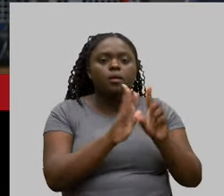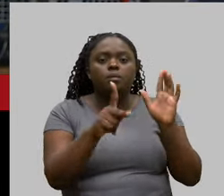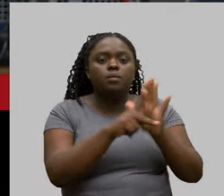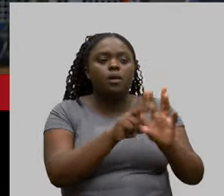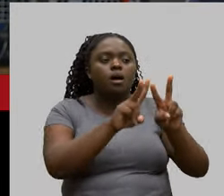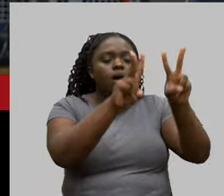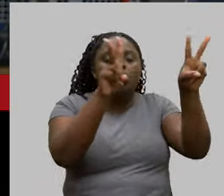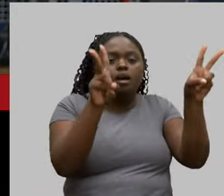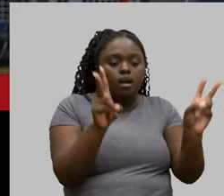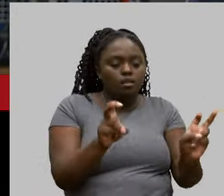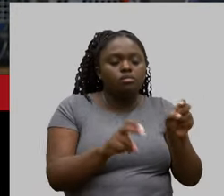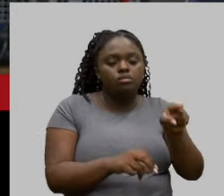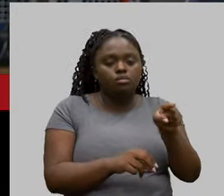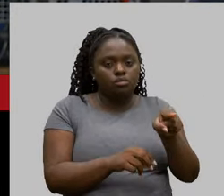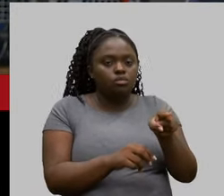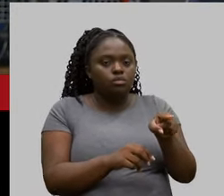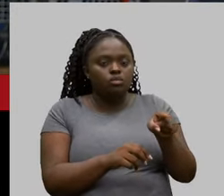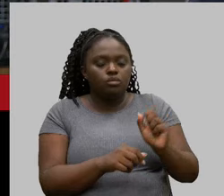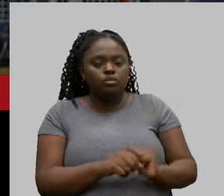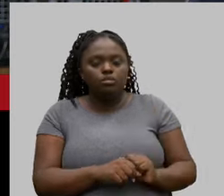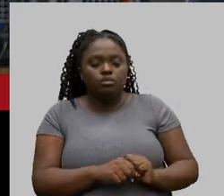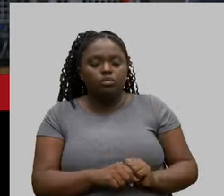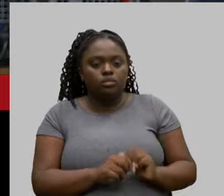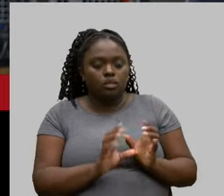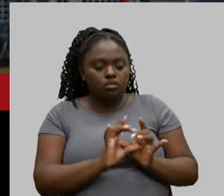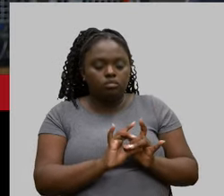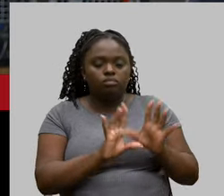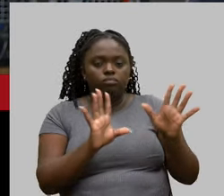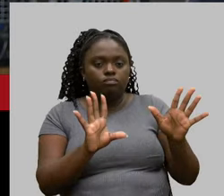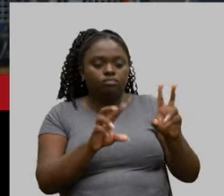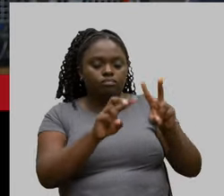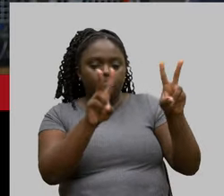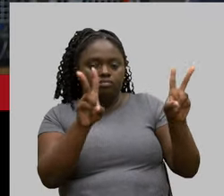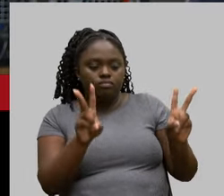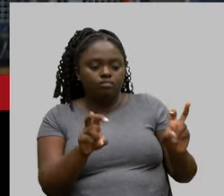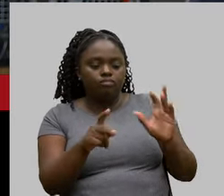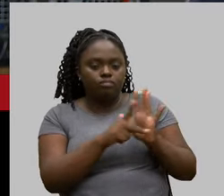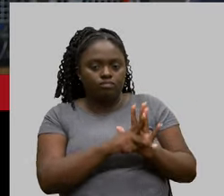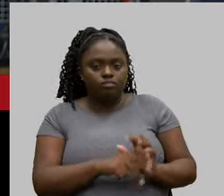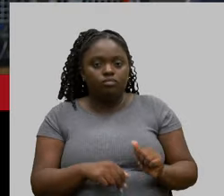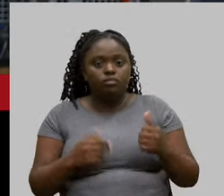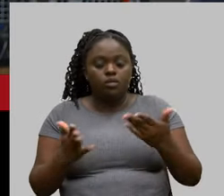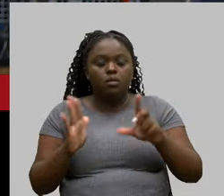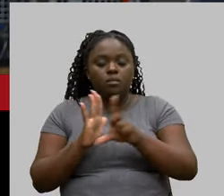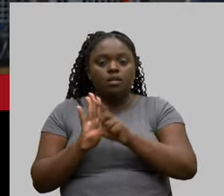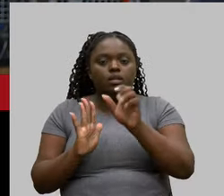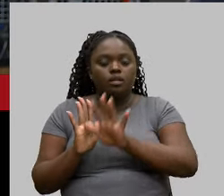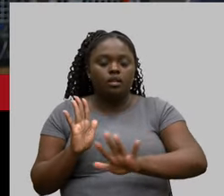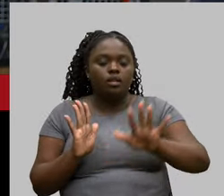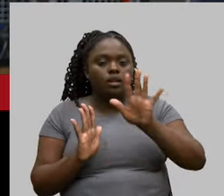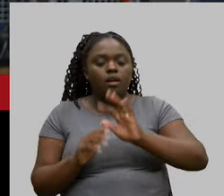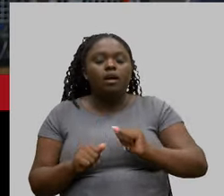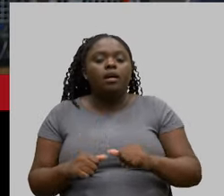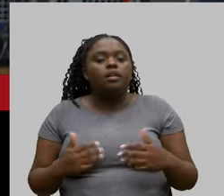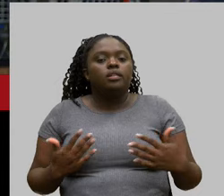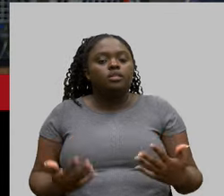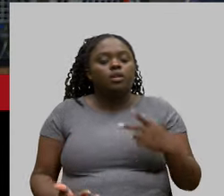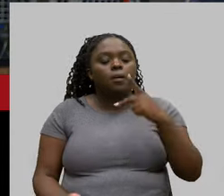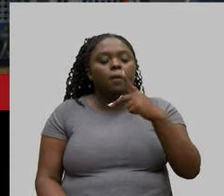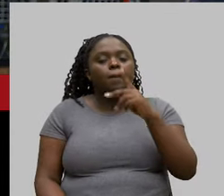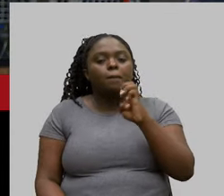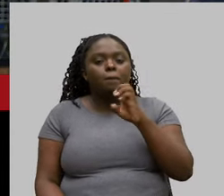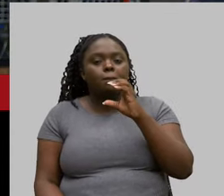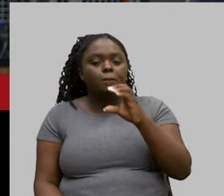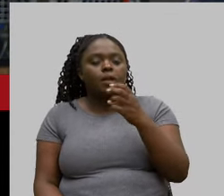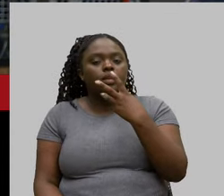né tratar daquele assunto possibilitar autorizar aquele assunto então é uma lei geral com relação a PEC aqui 38 vou pedir ajuda aqui